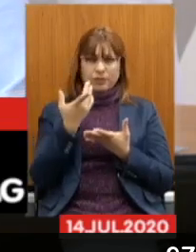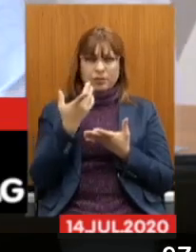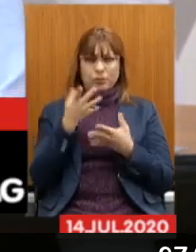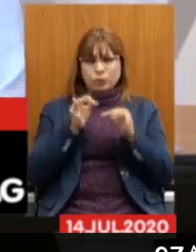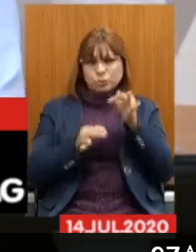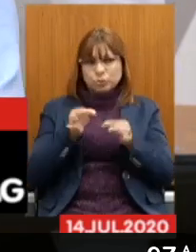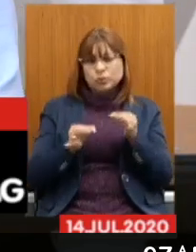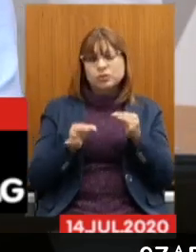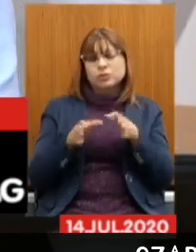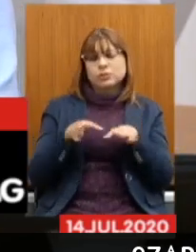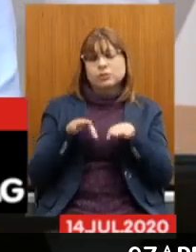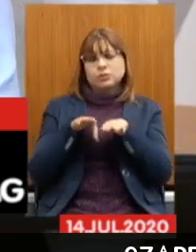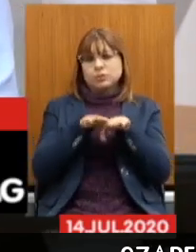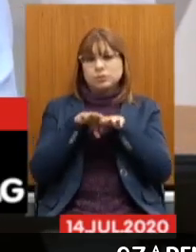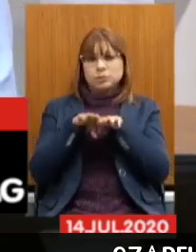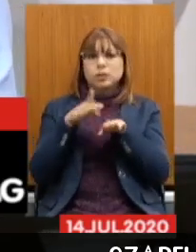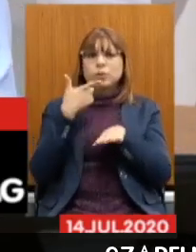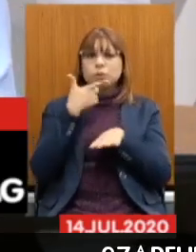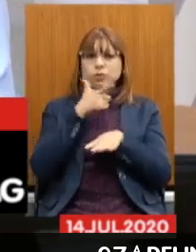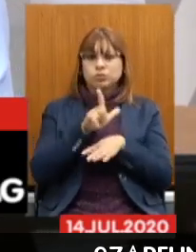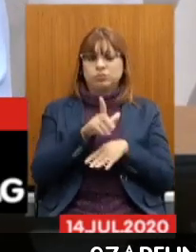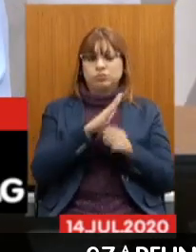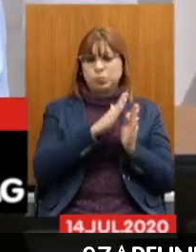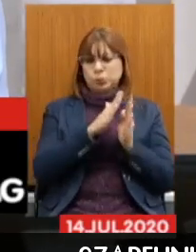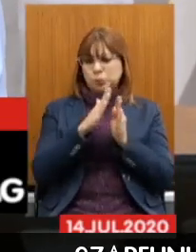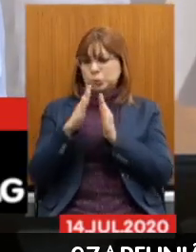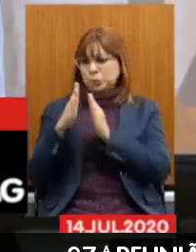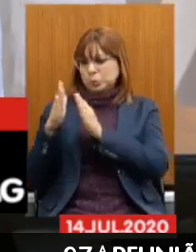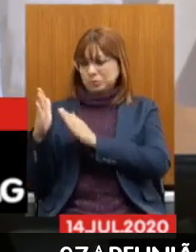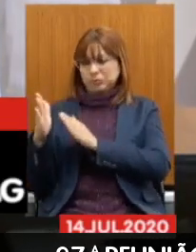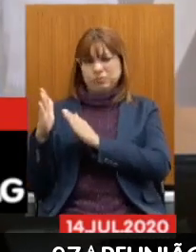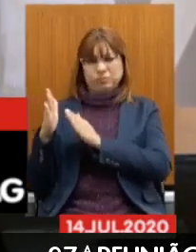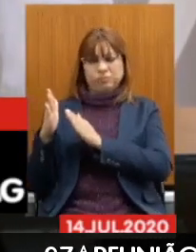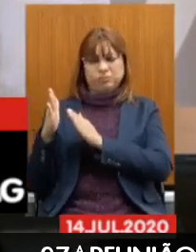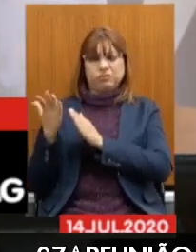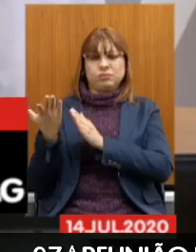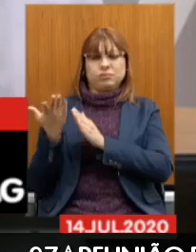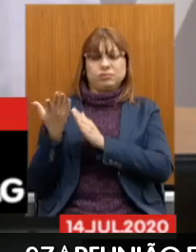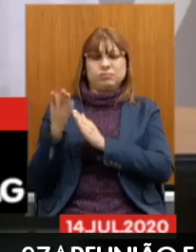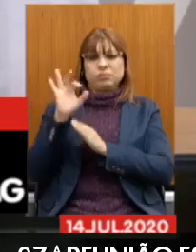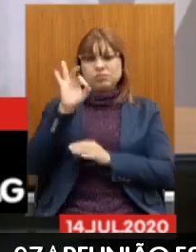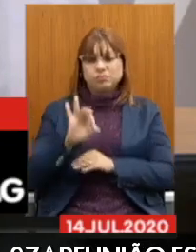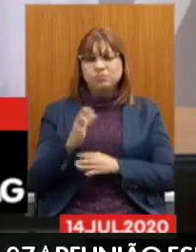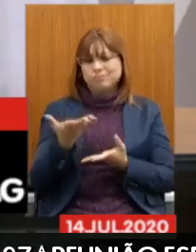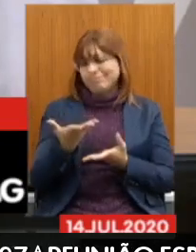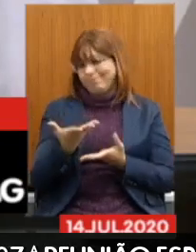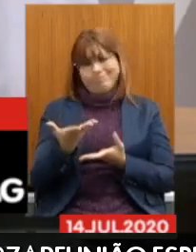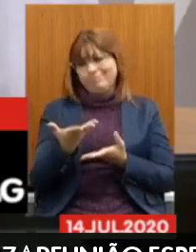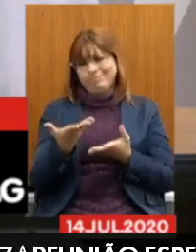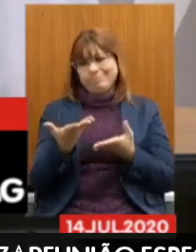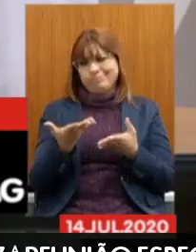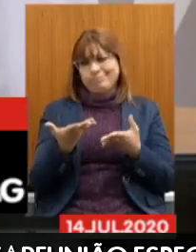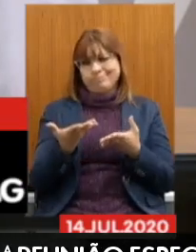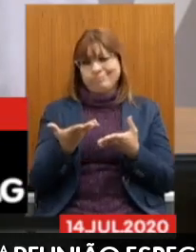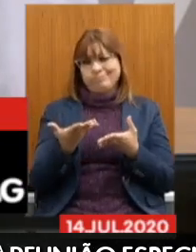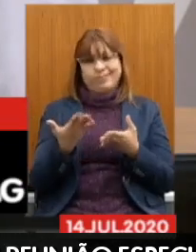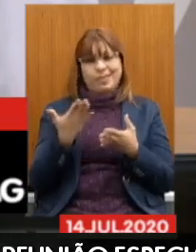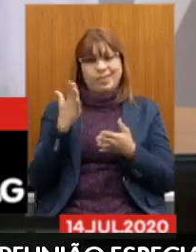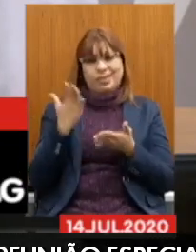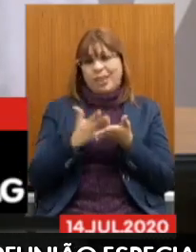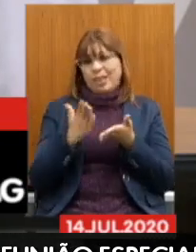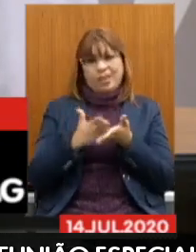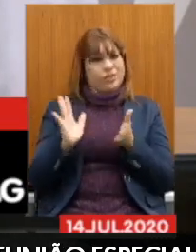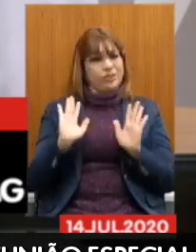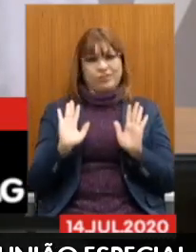com escalonamento de alíquotas, com a devida vênia, é um discurso que não condiz com a realidade.